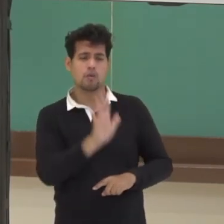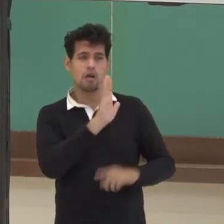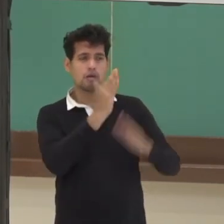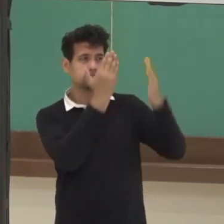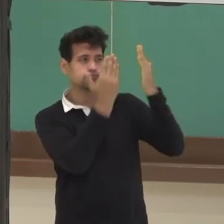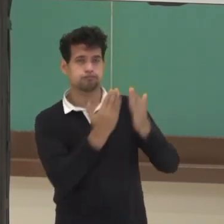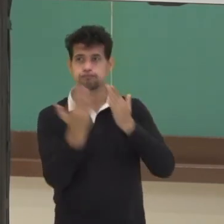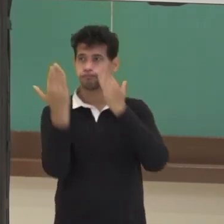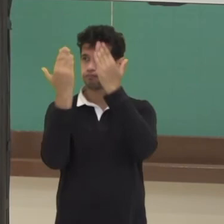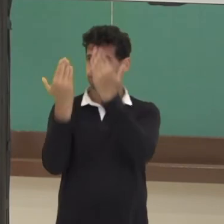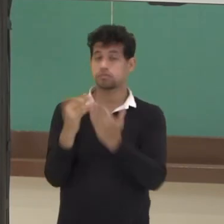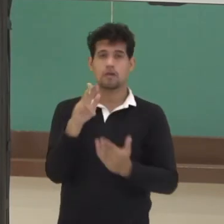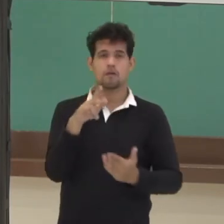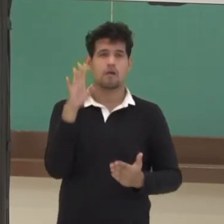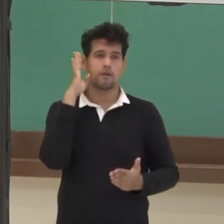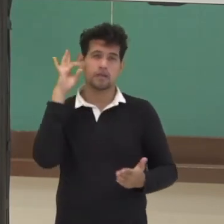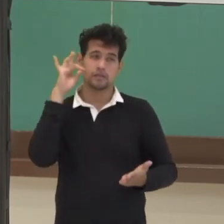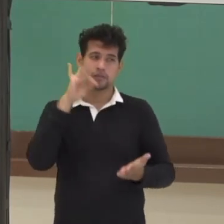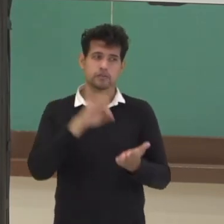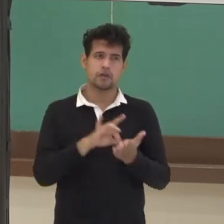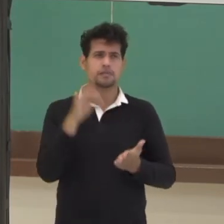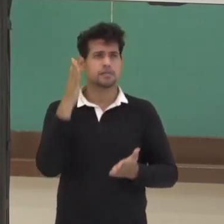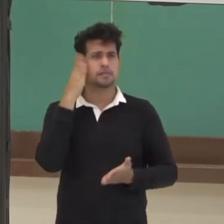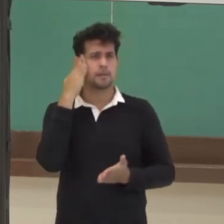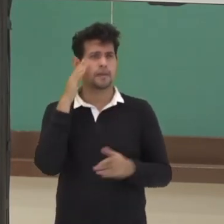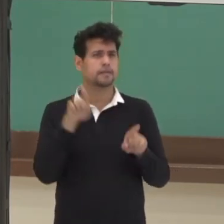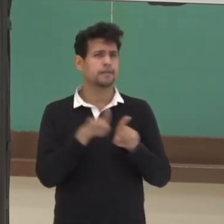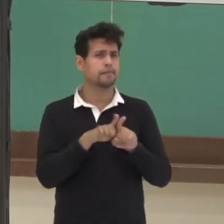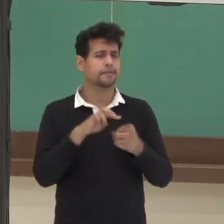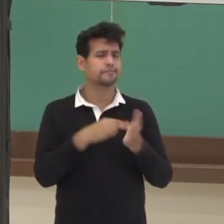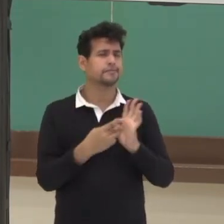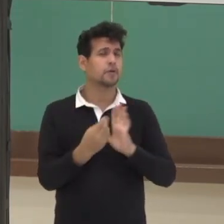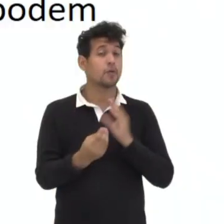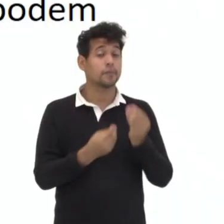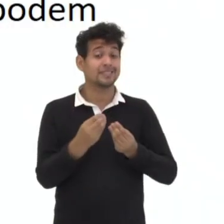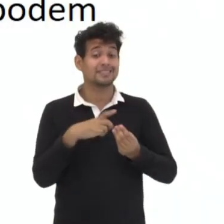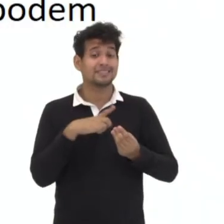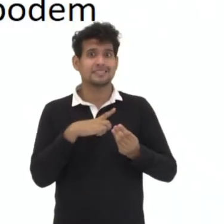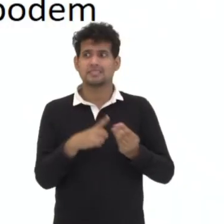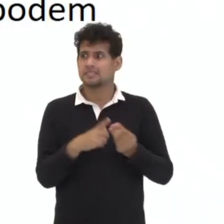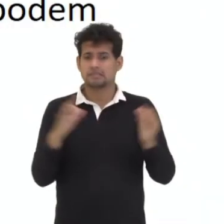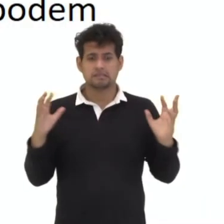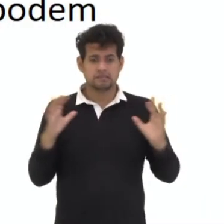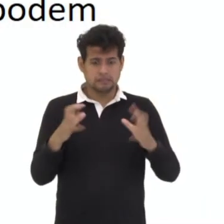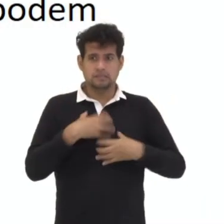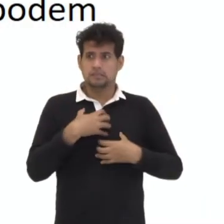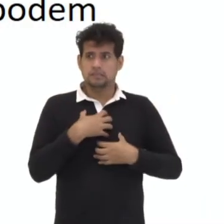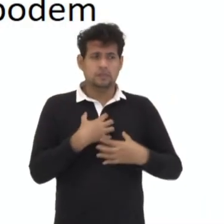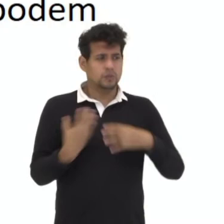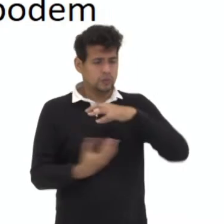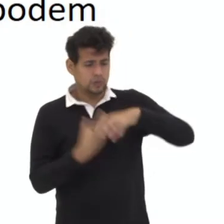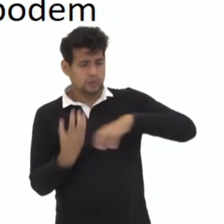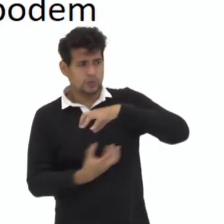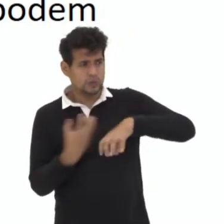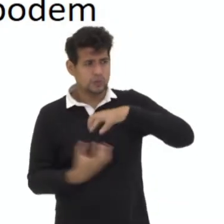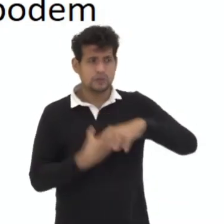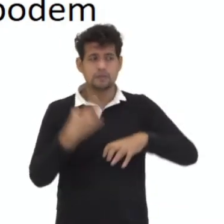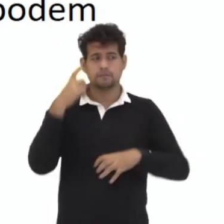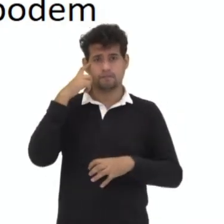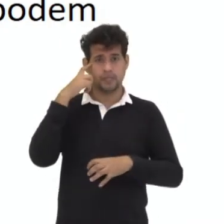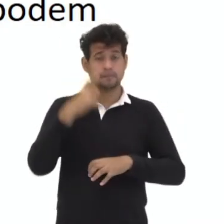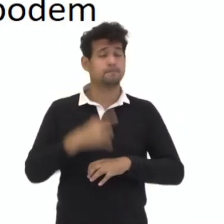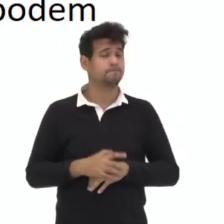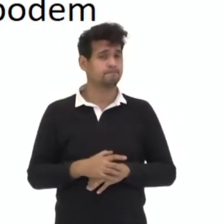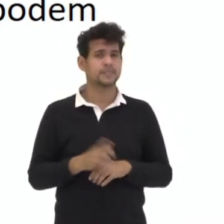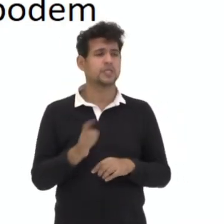é como se a história, então, para você saber mais, fosse invadida por um fluxo de sentimento e pensamento.